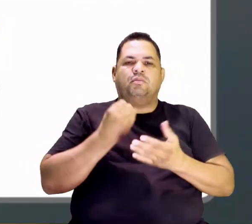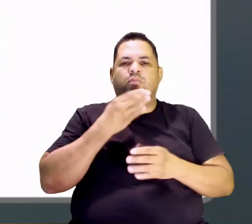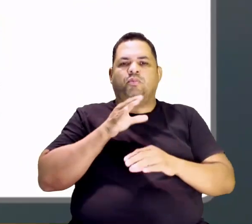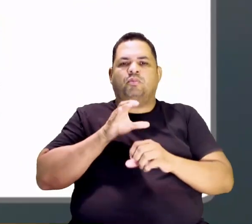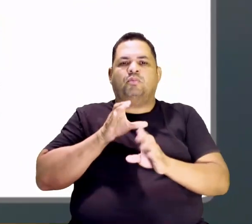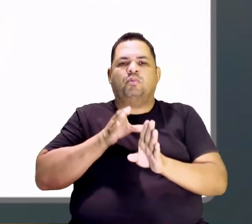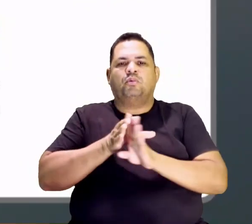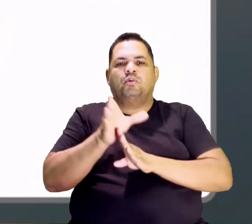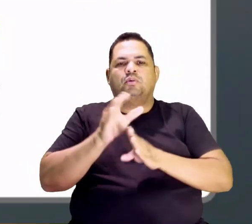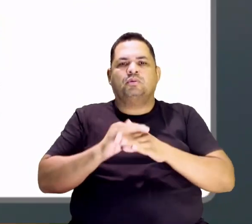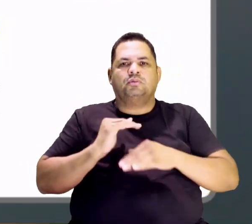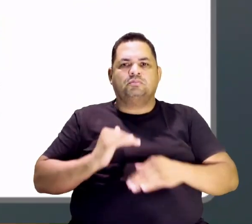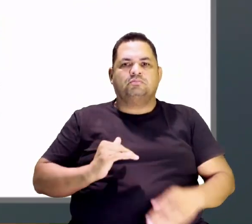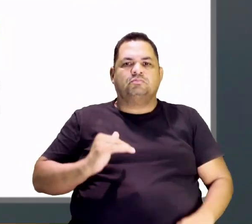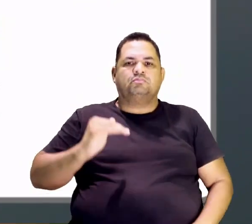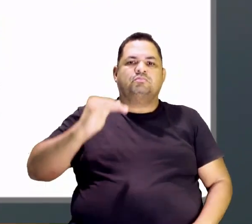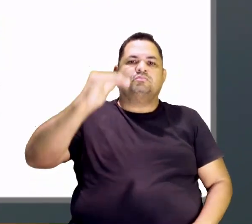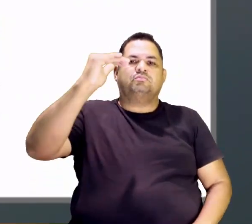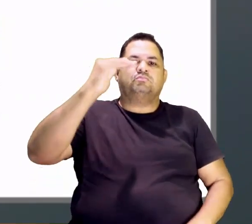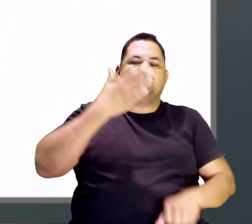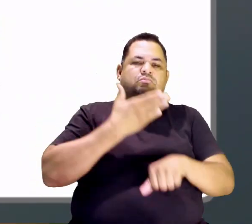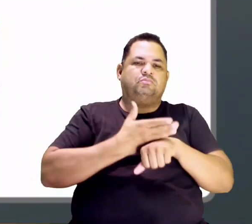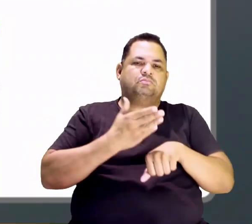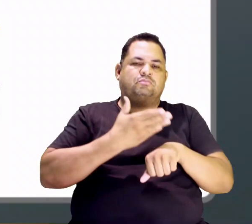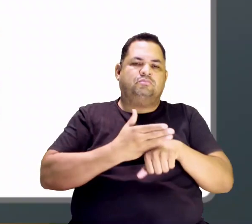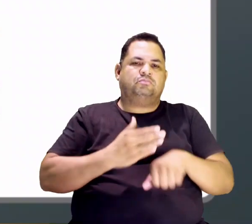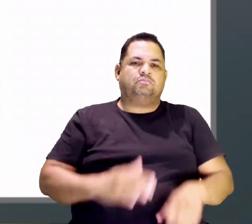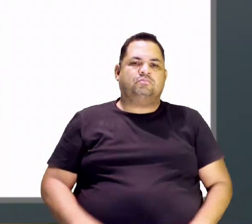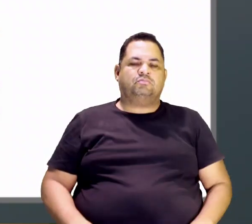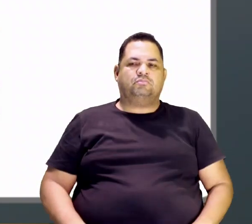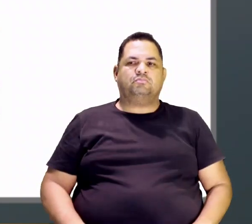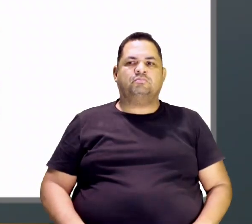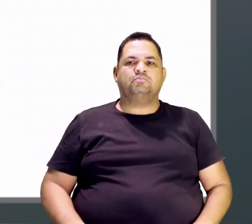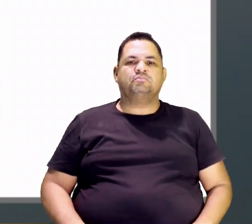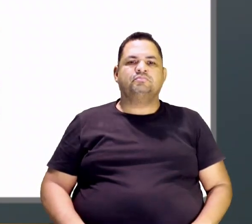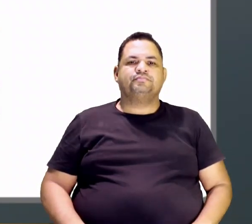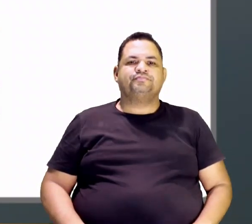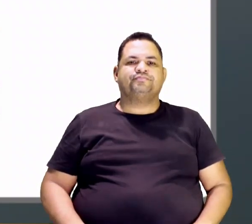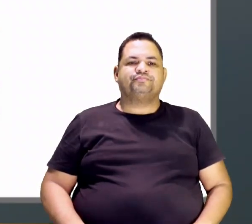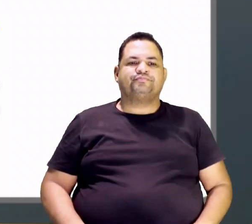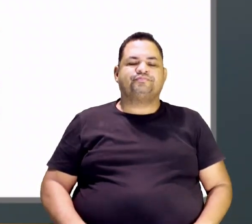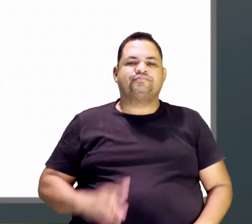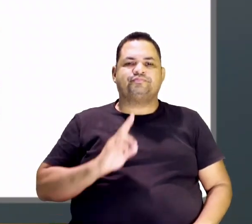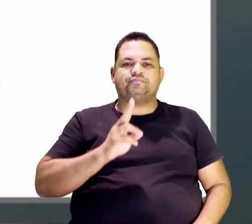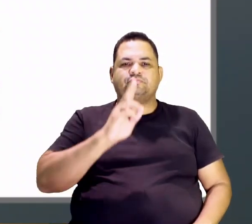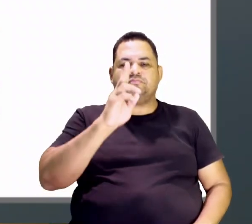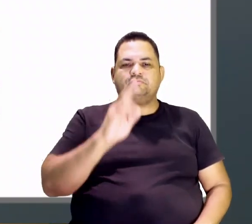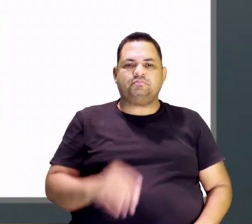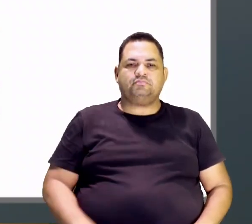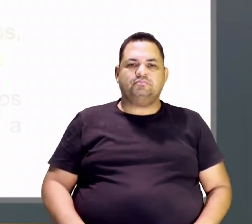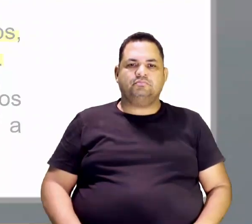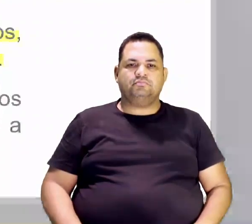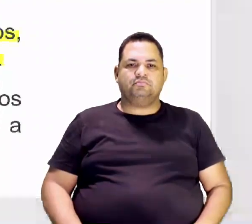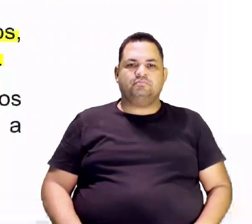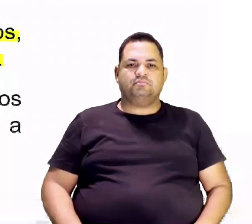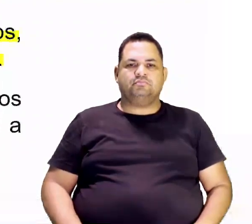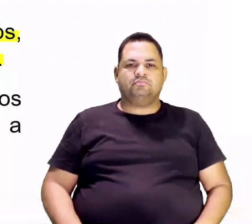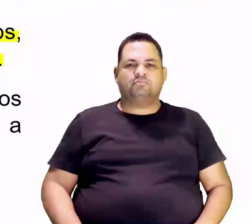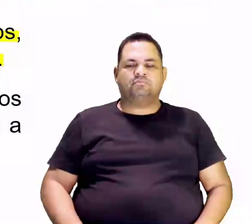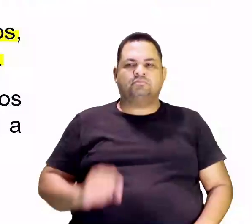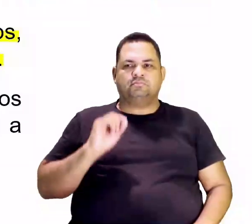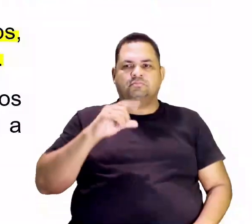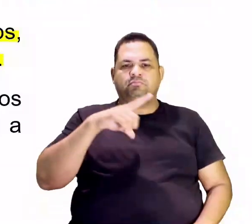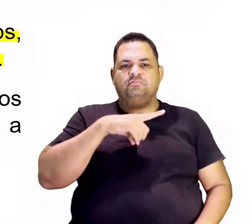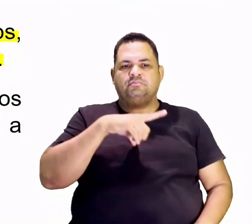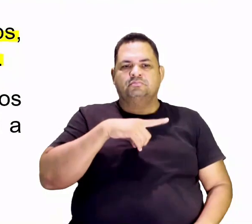vai elevando aí o nível do teu treinamento. Beleza? Tranquilo? Maravilha. Então, continua observando aí as orientações. Que mais,